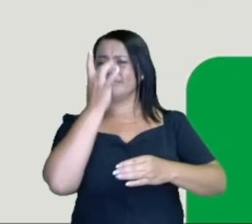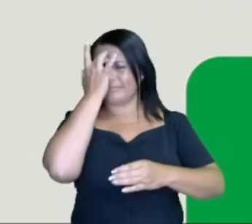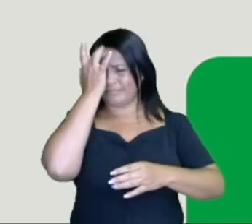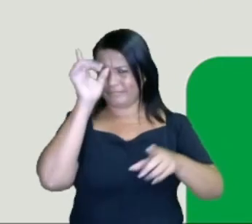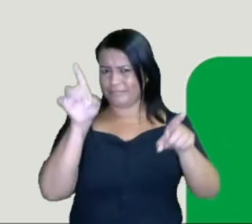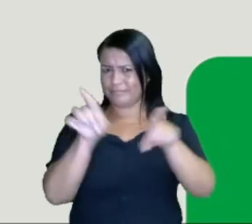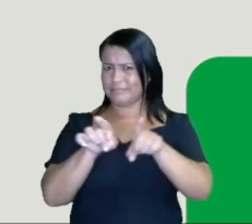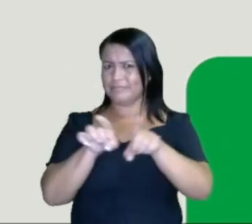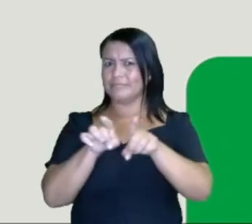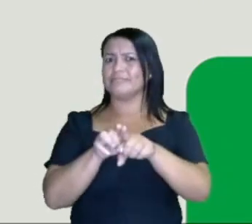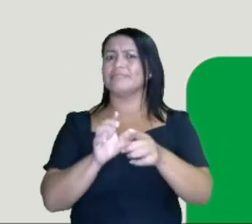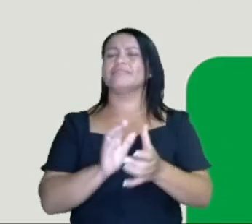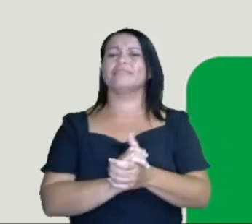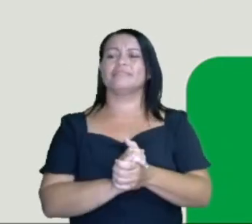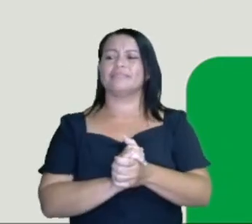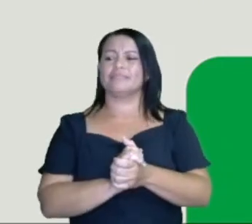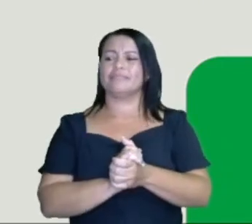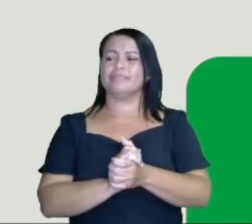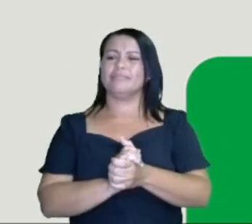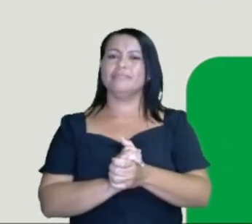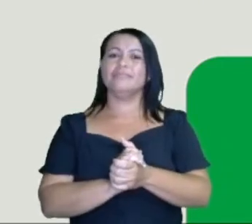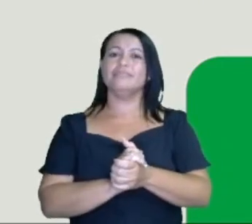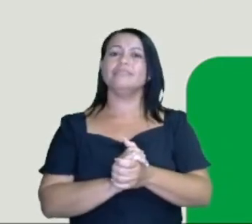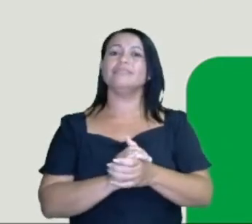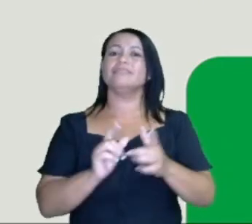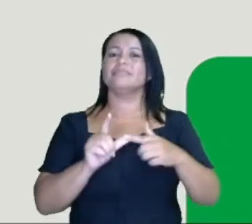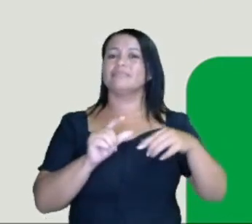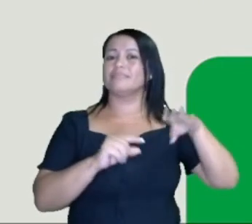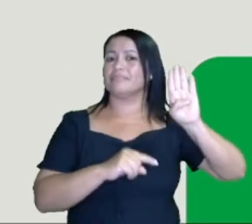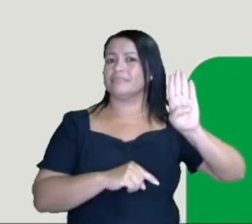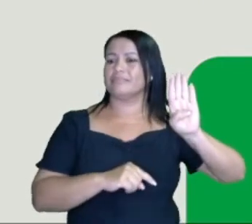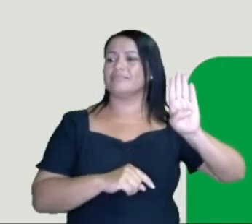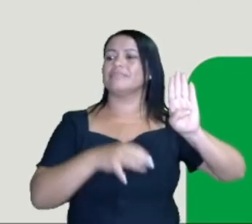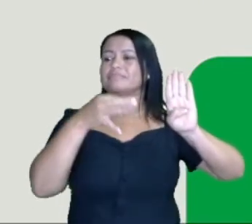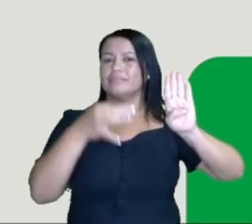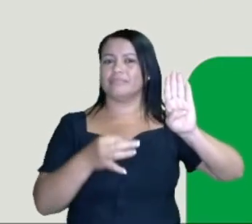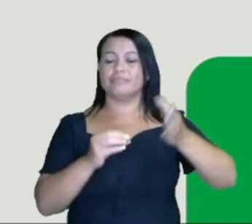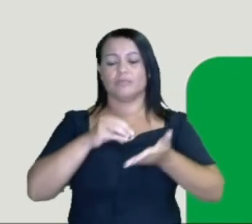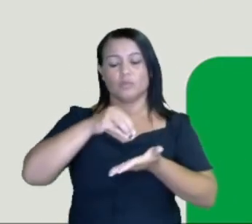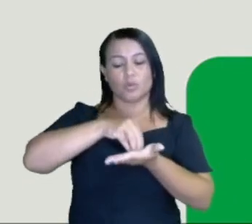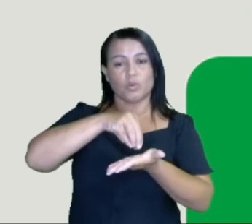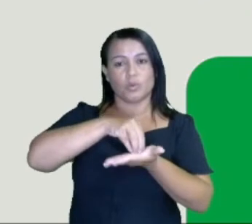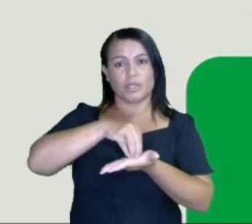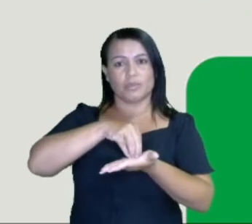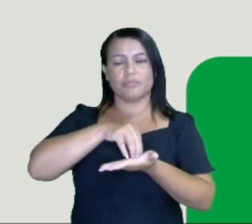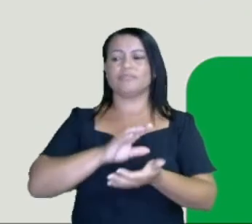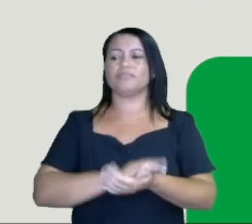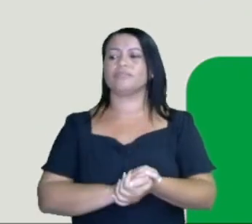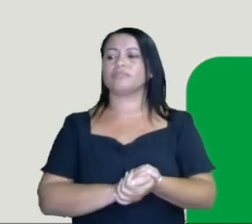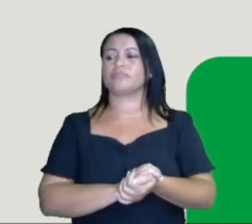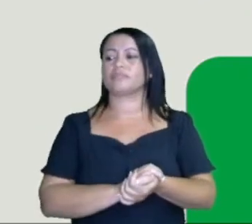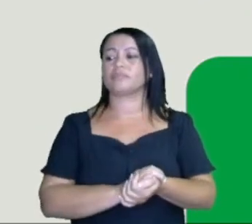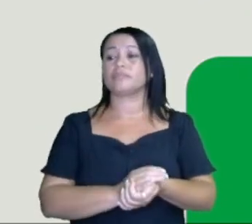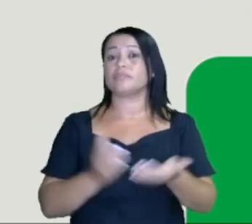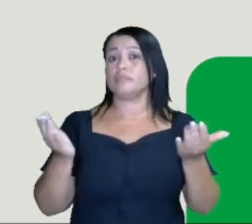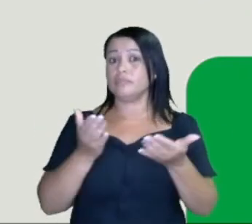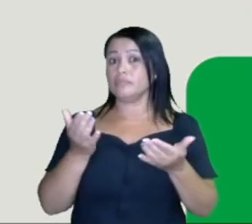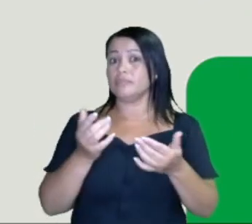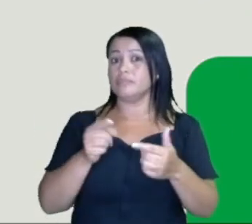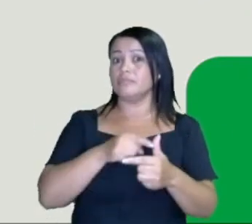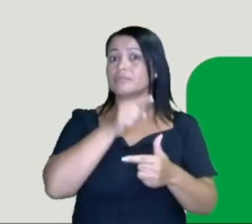é? Ela vai estar lá no núcleo. Muito bem. Agora, temos mais